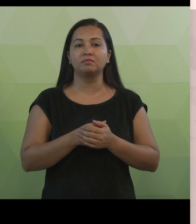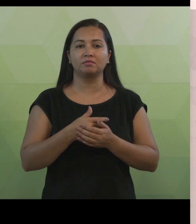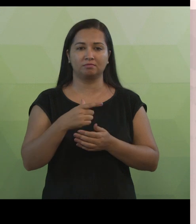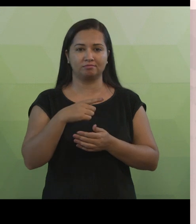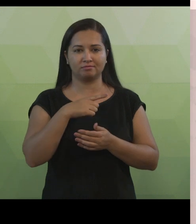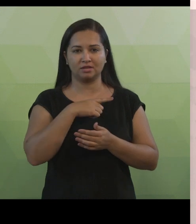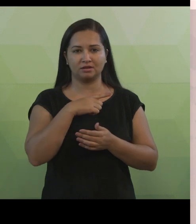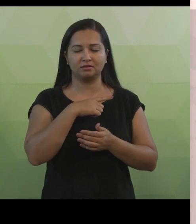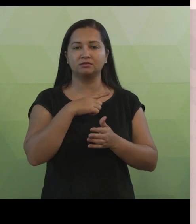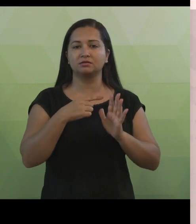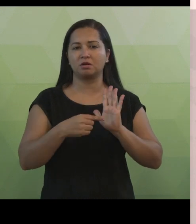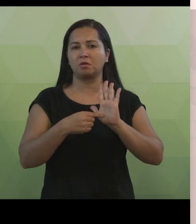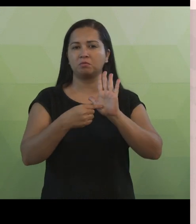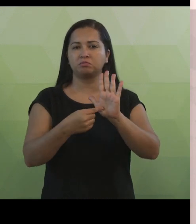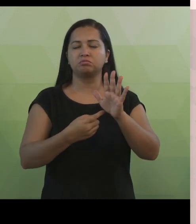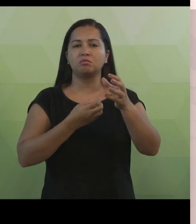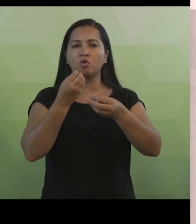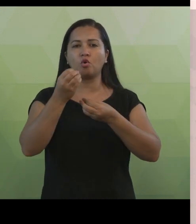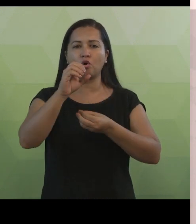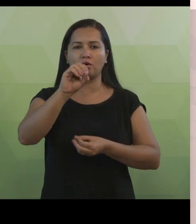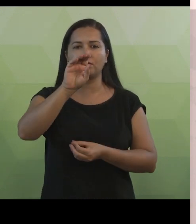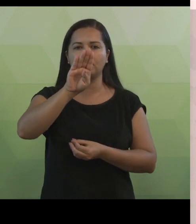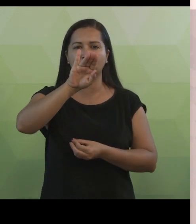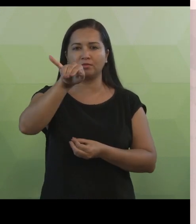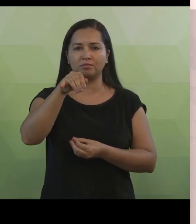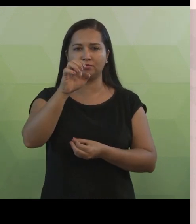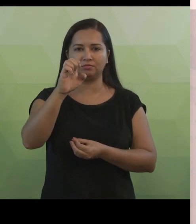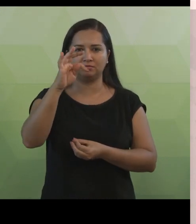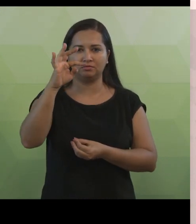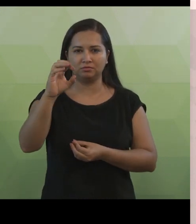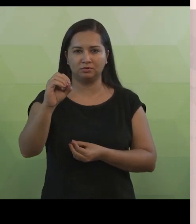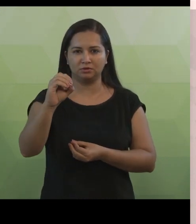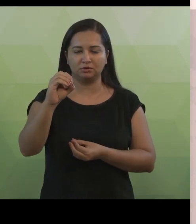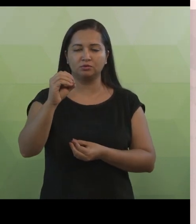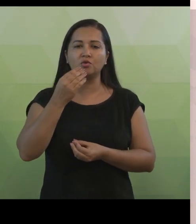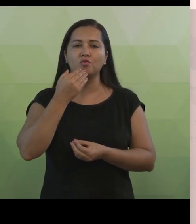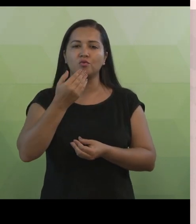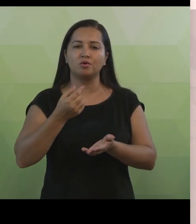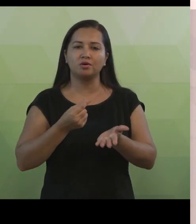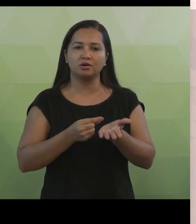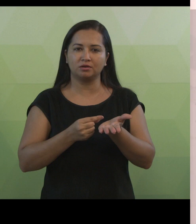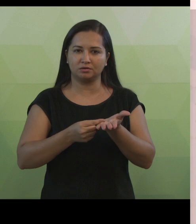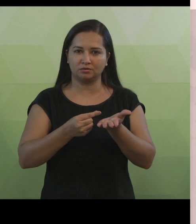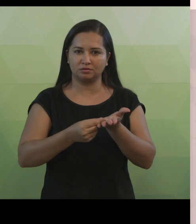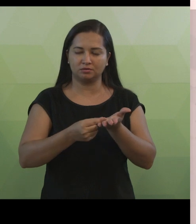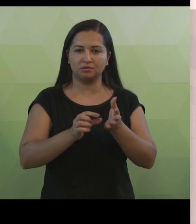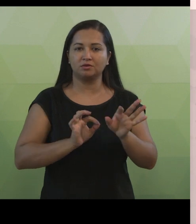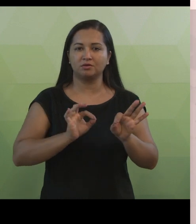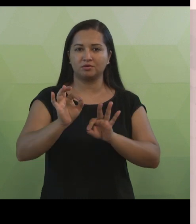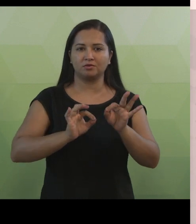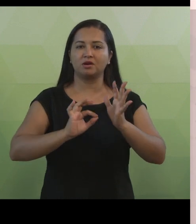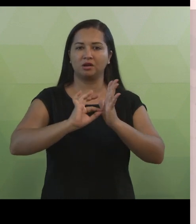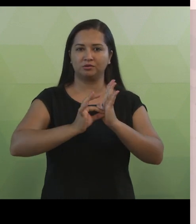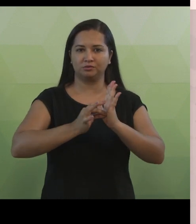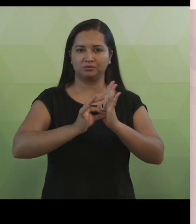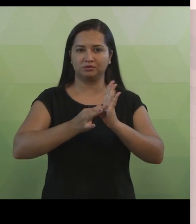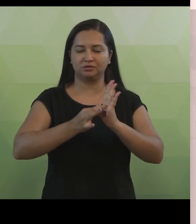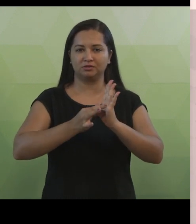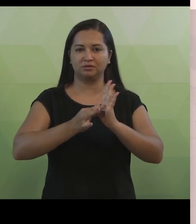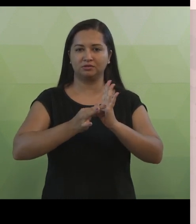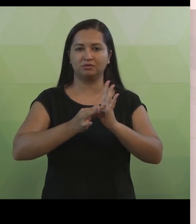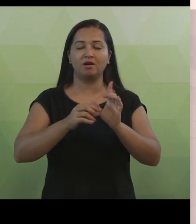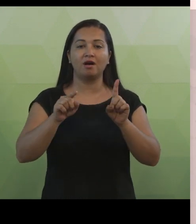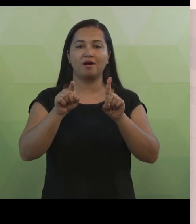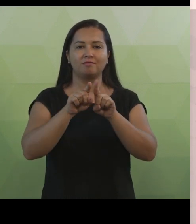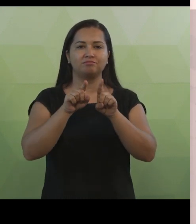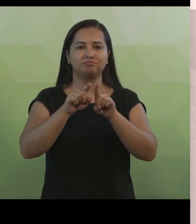da programação orientada a objetos e, para isso, visa apresentar as características da linguagem de programação Java e